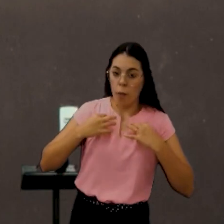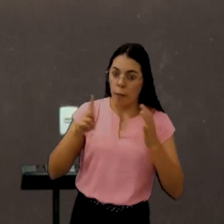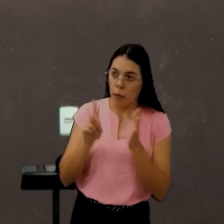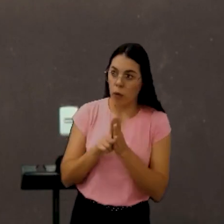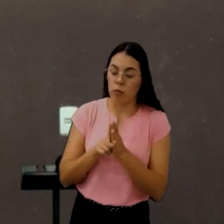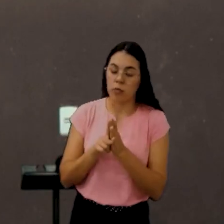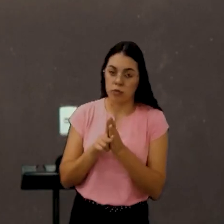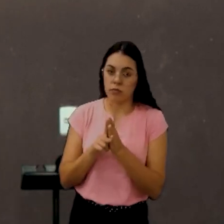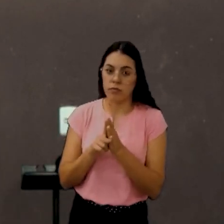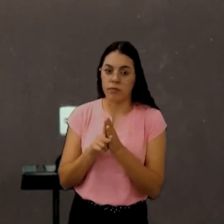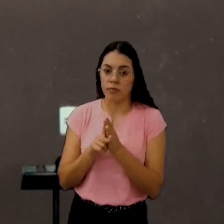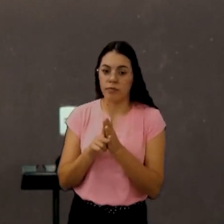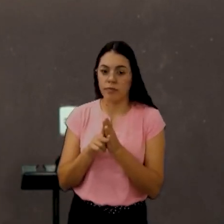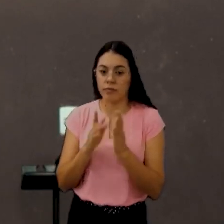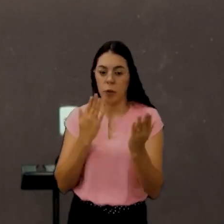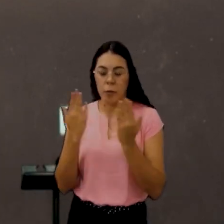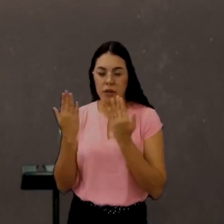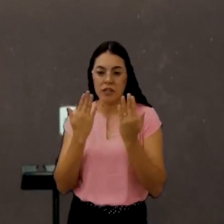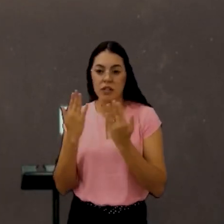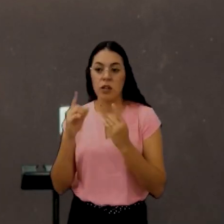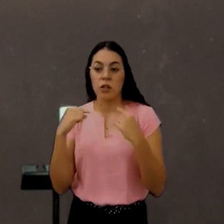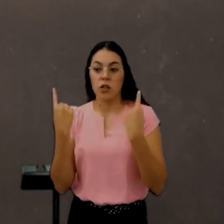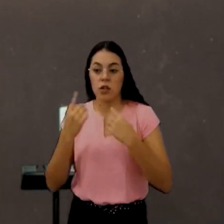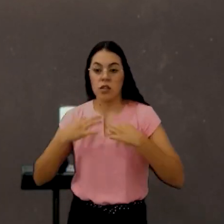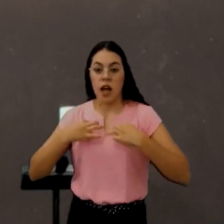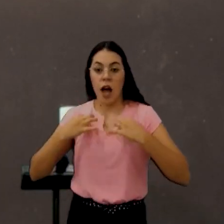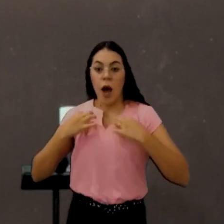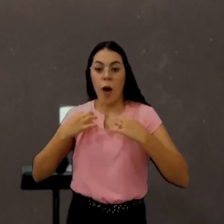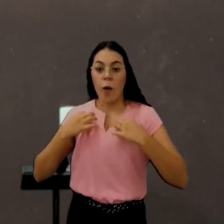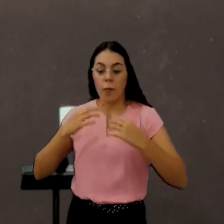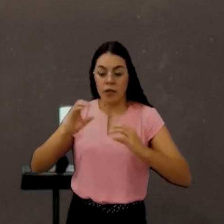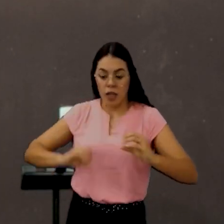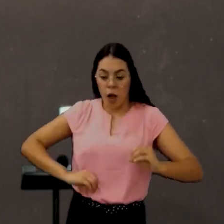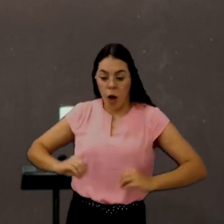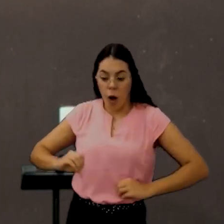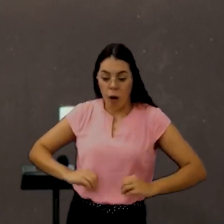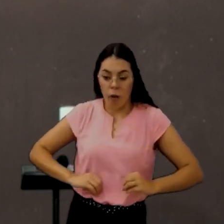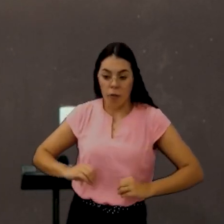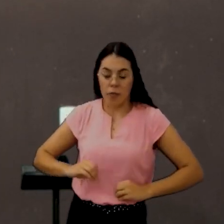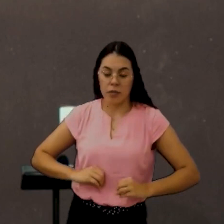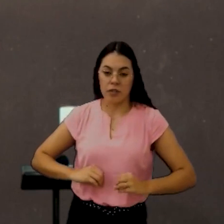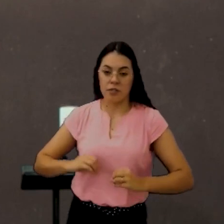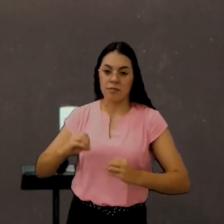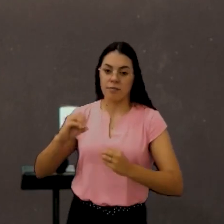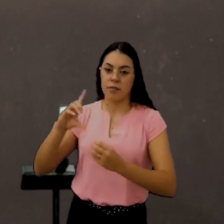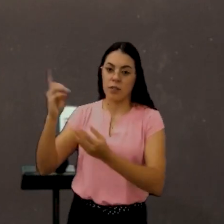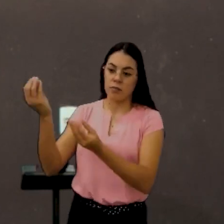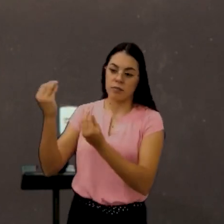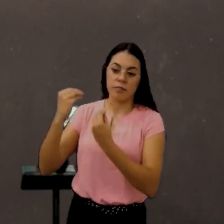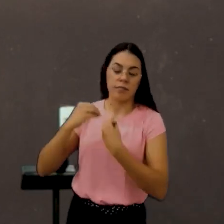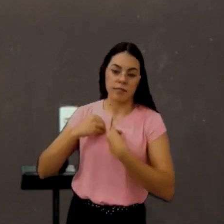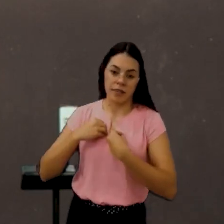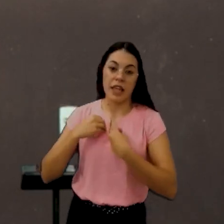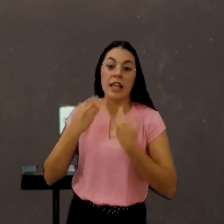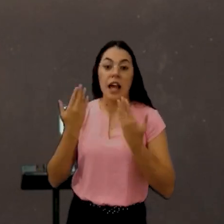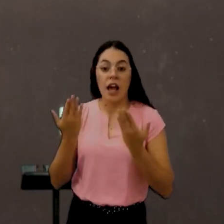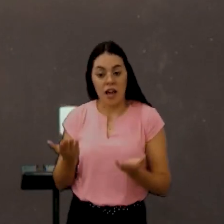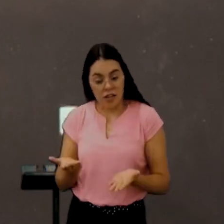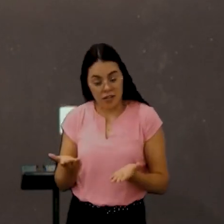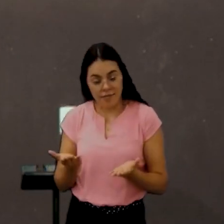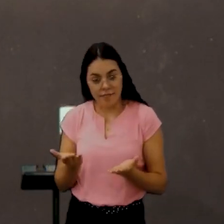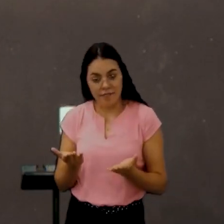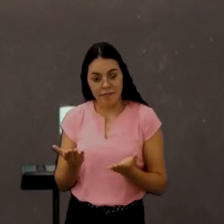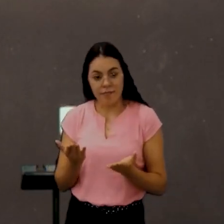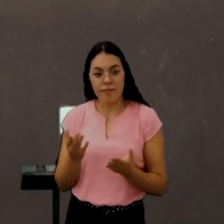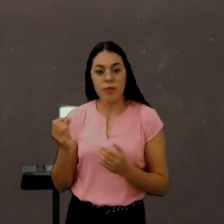A figura que ele está dizendo aqui é o seguinte: nós fomos vestidos das obras de Cristo. E aí nós seremos revestidos